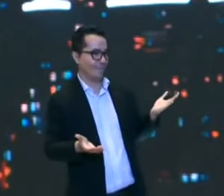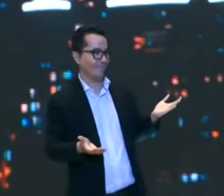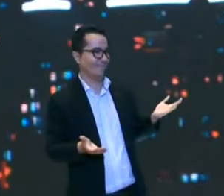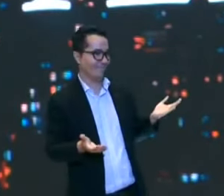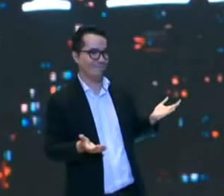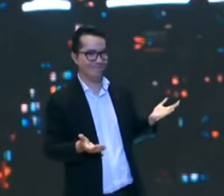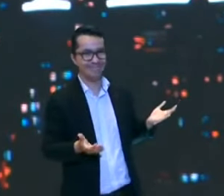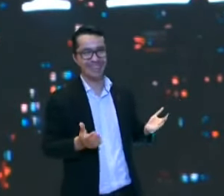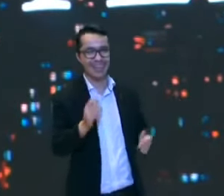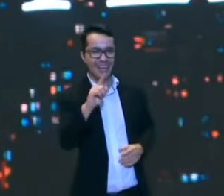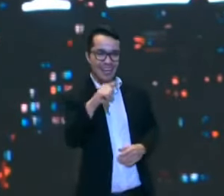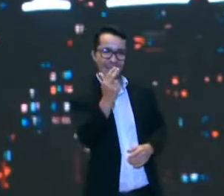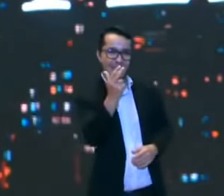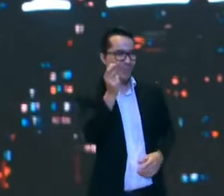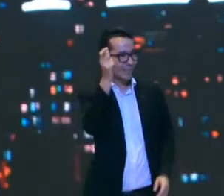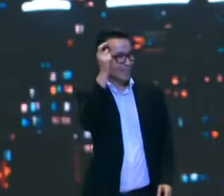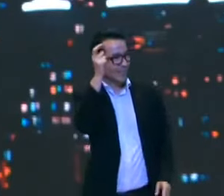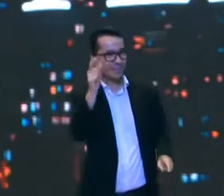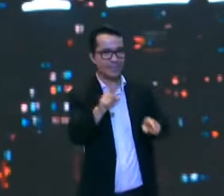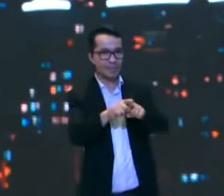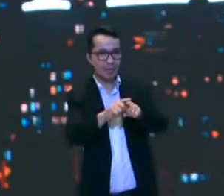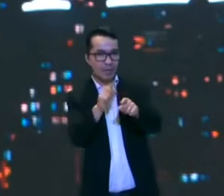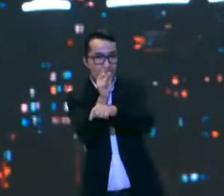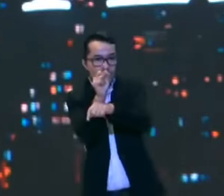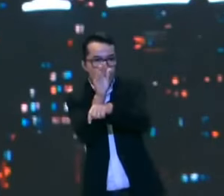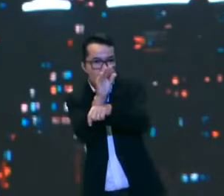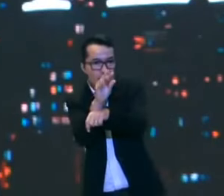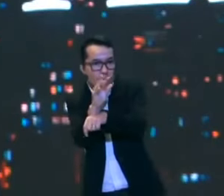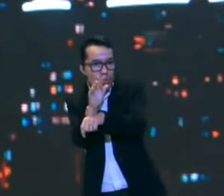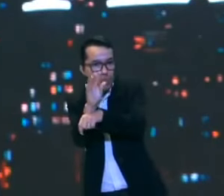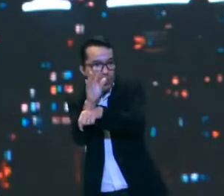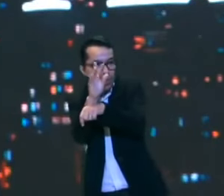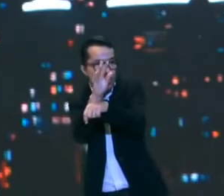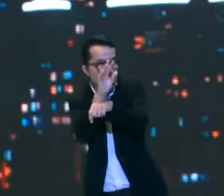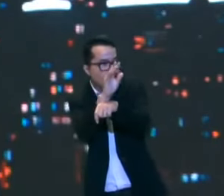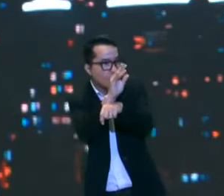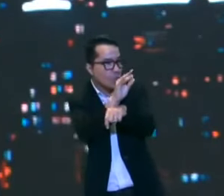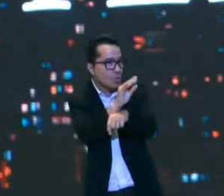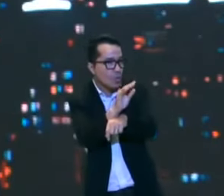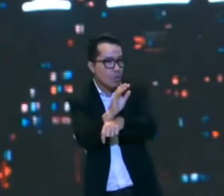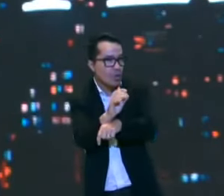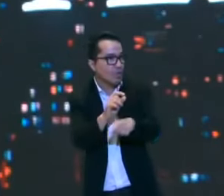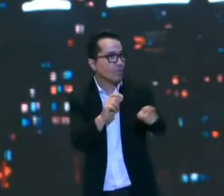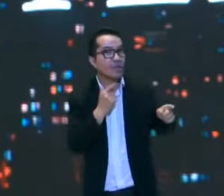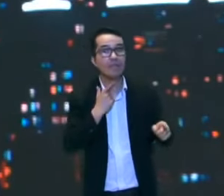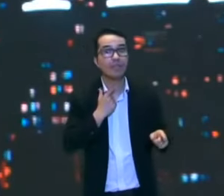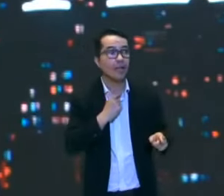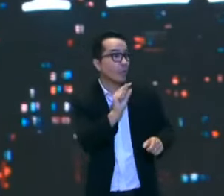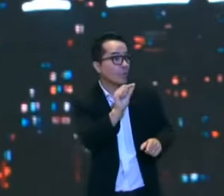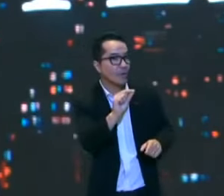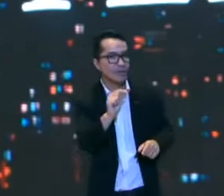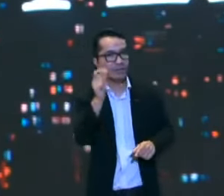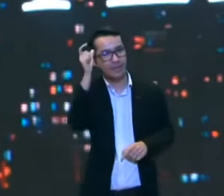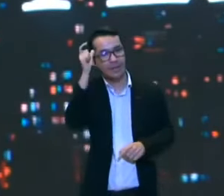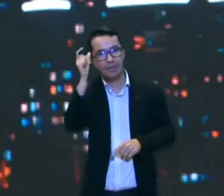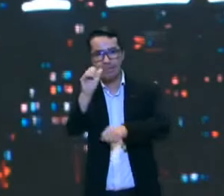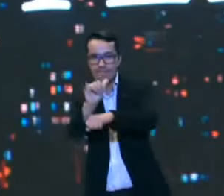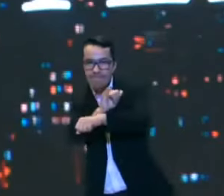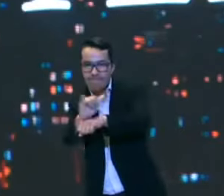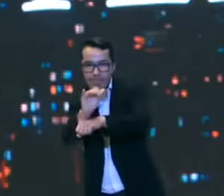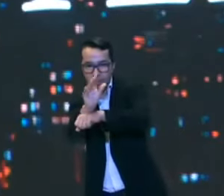Em outras palavras, o inimigo prepara uma armadilha para nós, colocando,